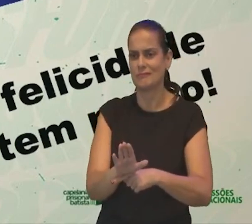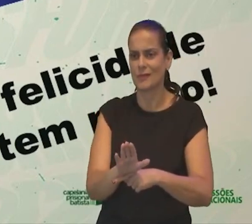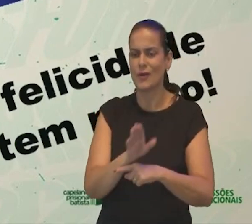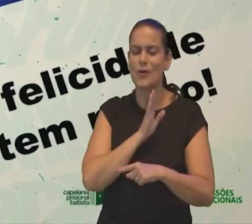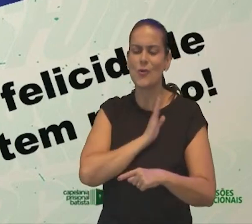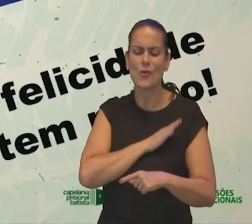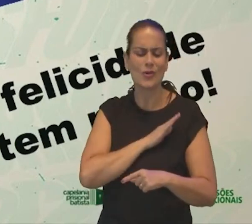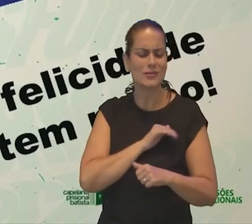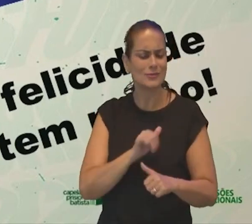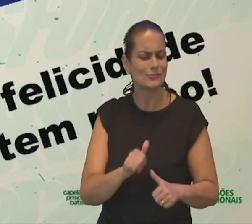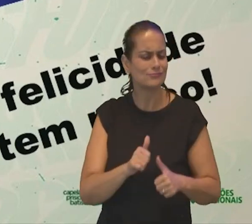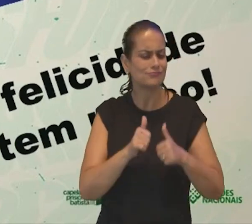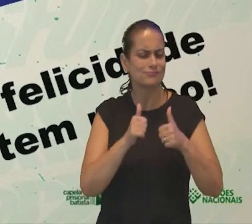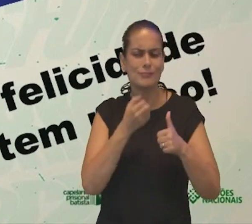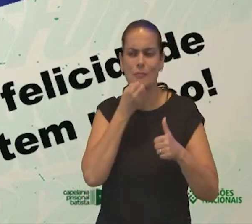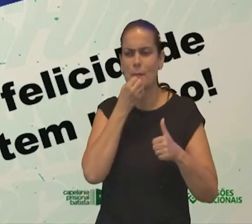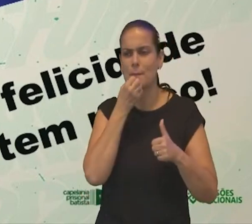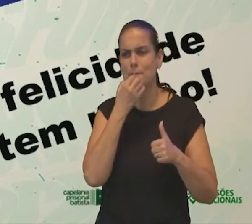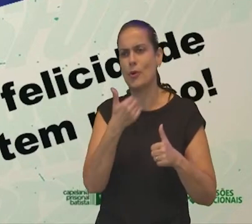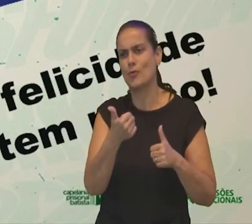de Alexandre hoje.